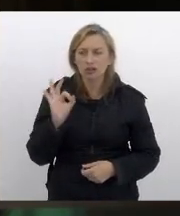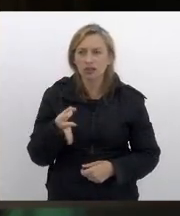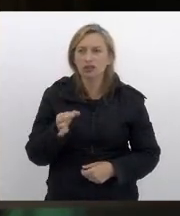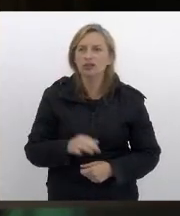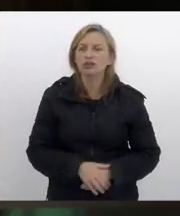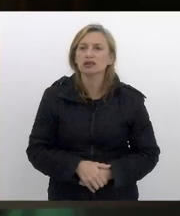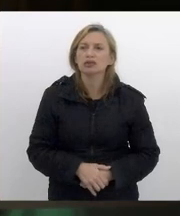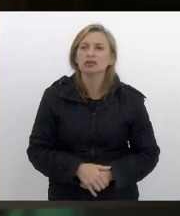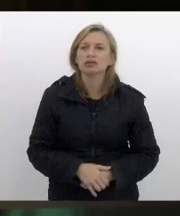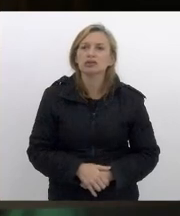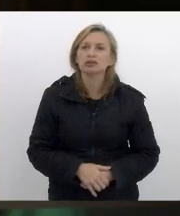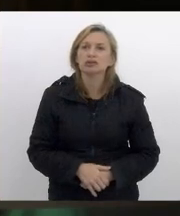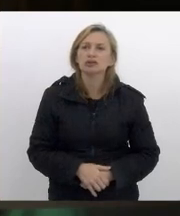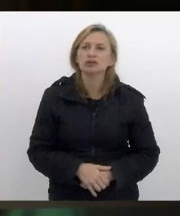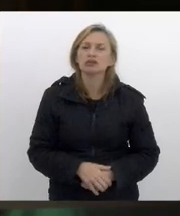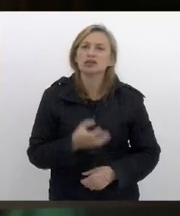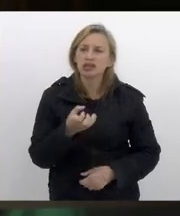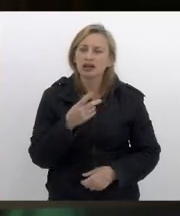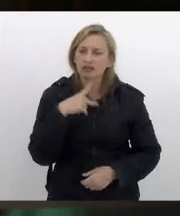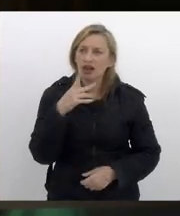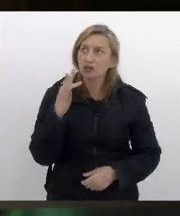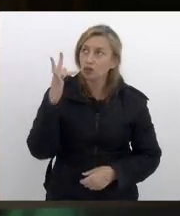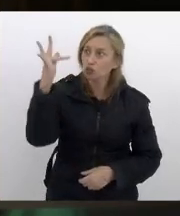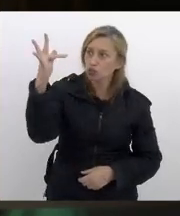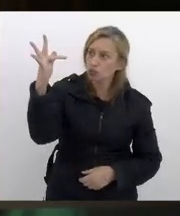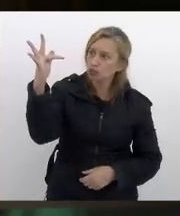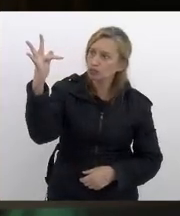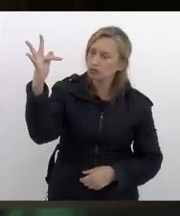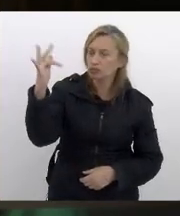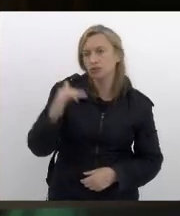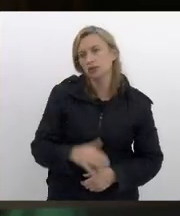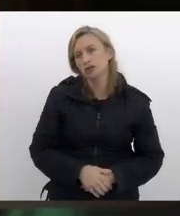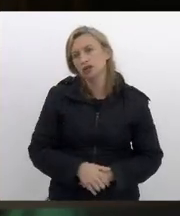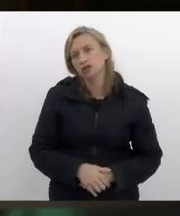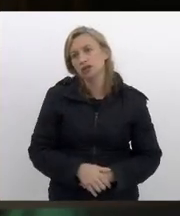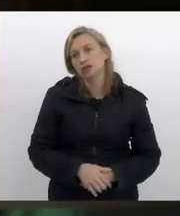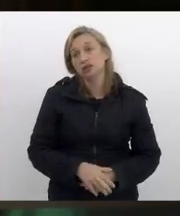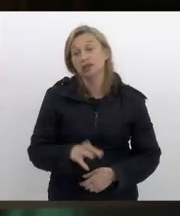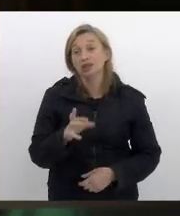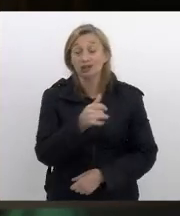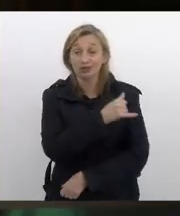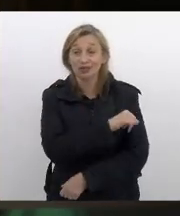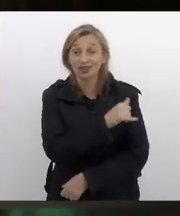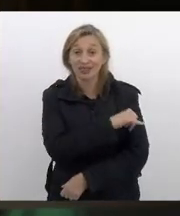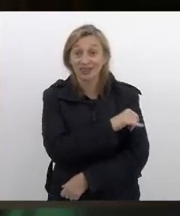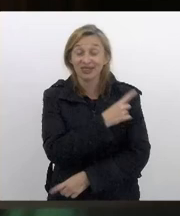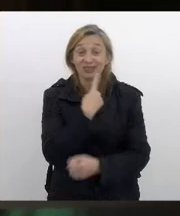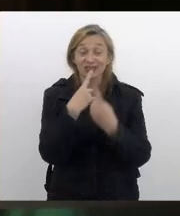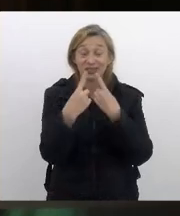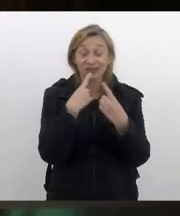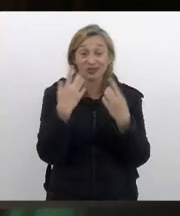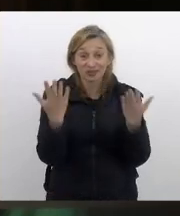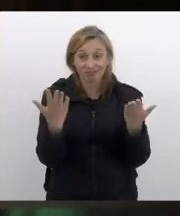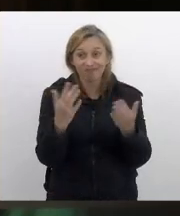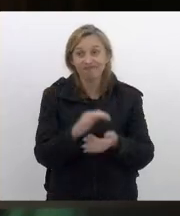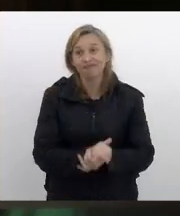E se a gente quer falar de futuro, vamos falar de Rio de Janeiro, que se discute Rio de